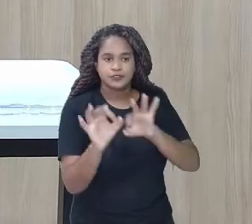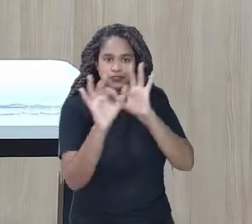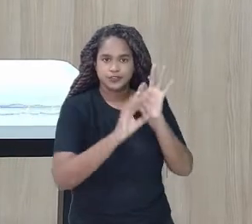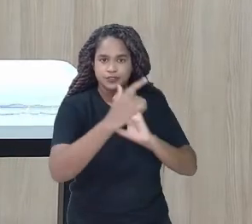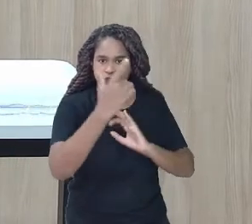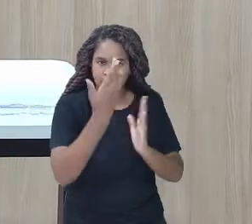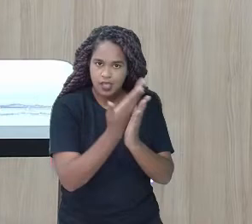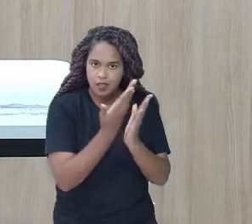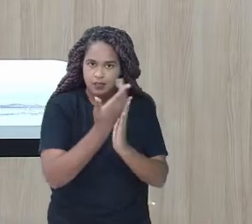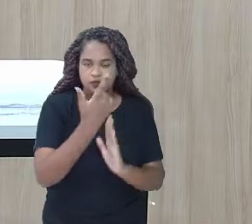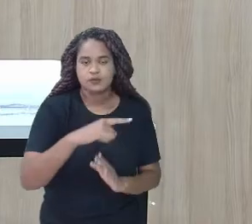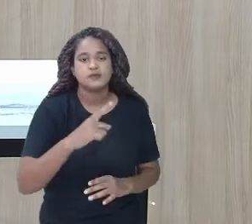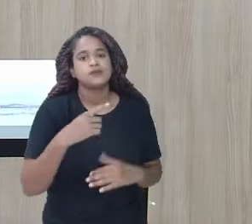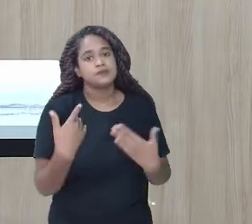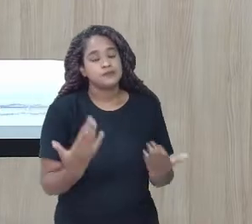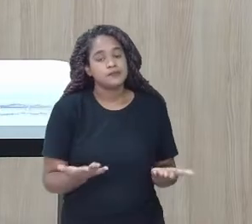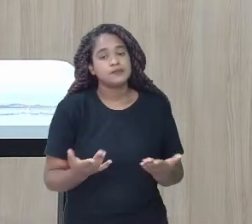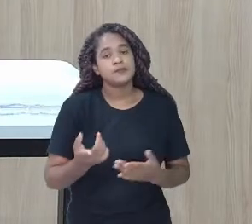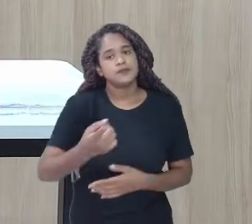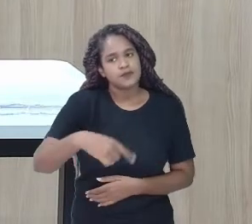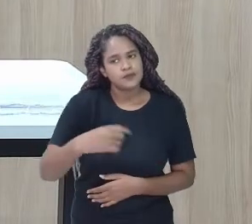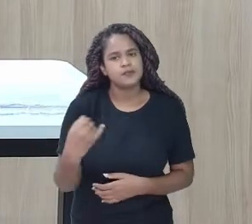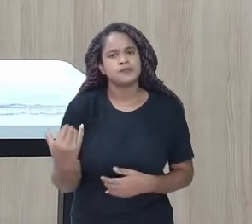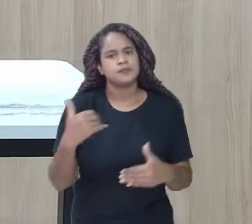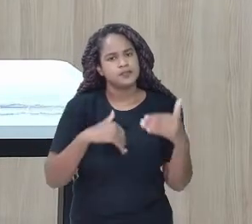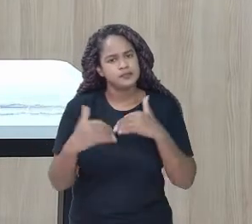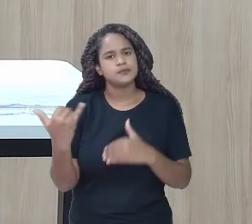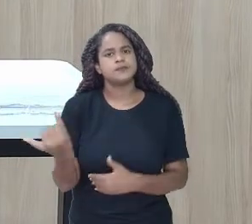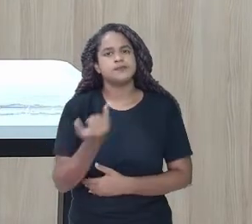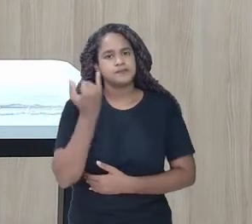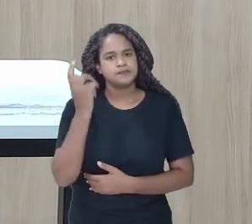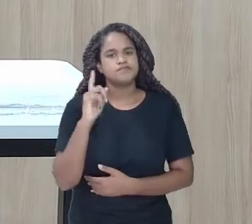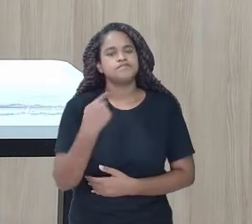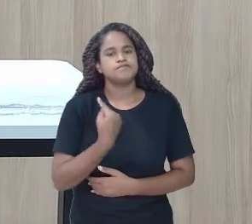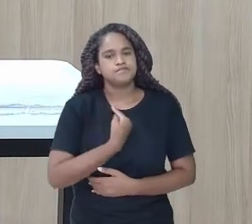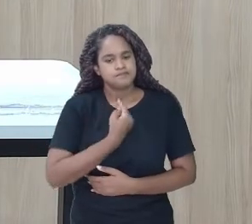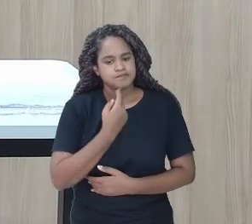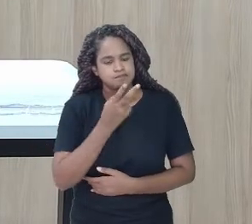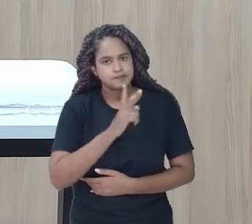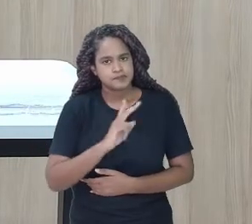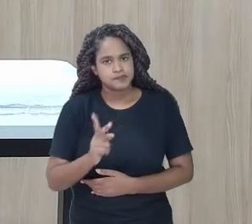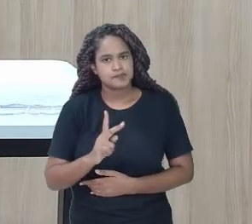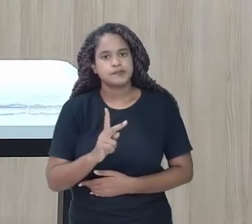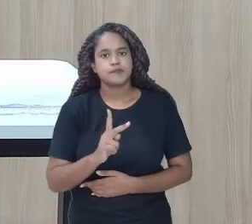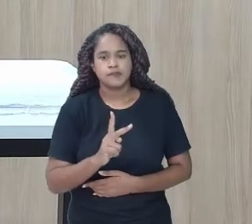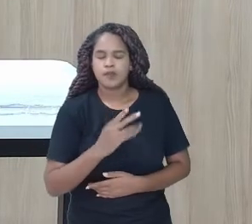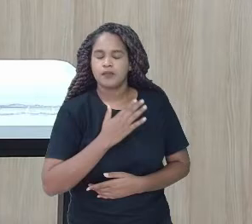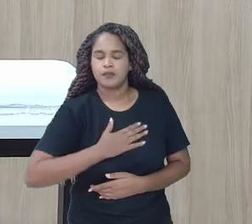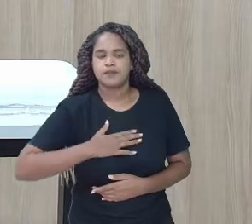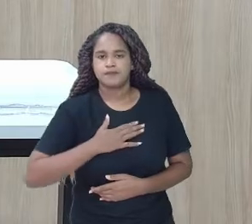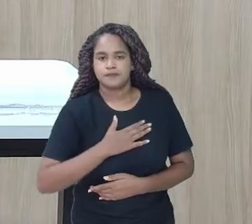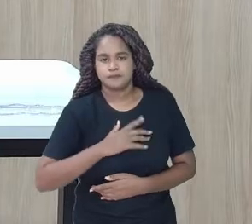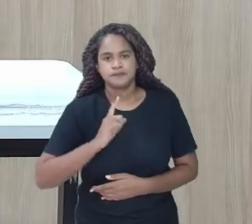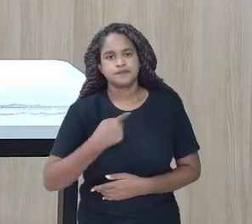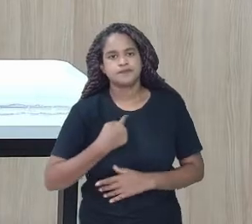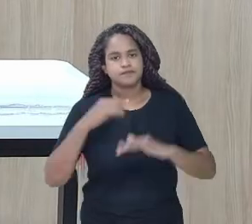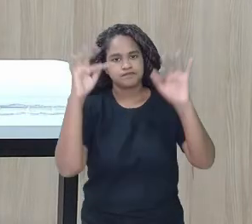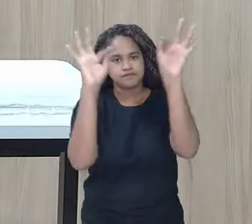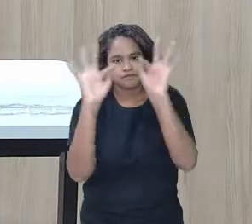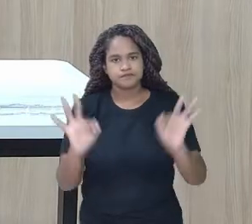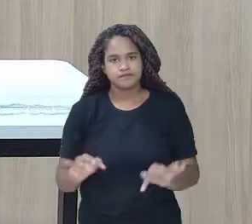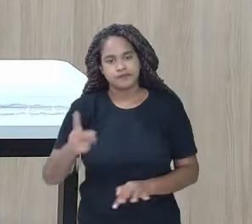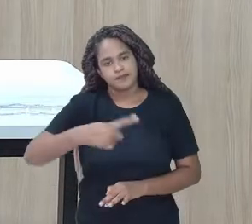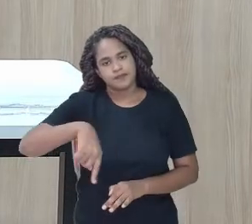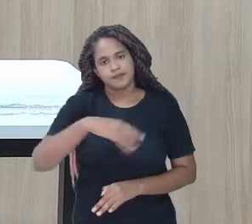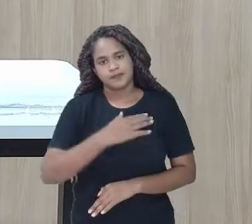participação de vocês é muito importante para nós aqui, professores, professora Cláudia e professora Isabel. Estamos felizes que